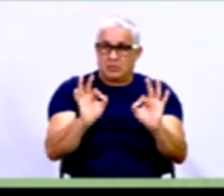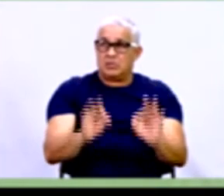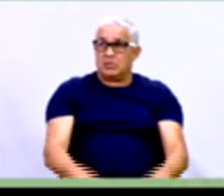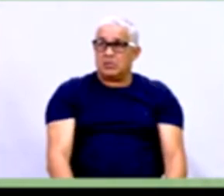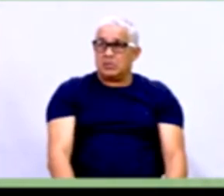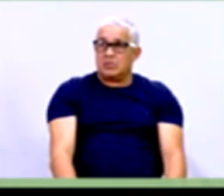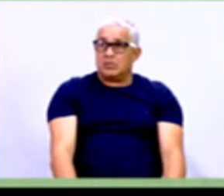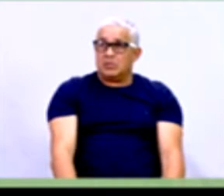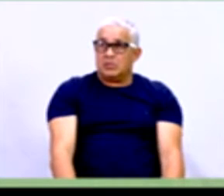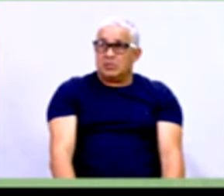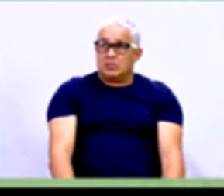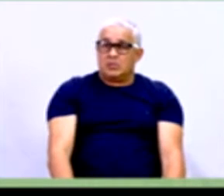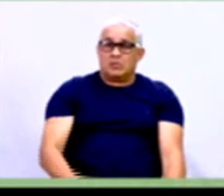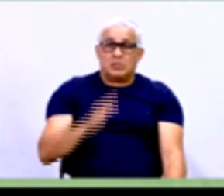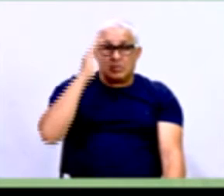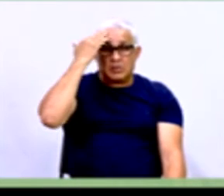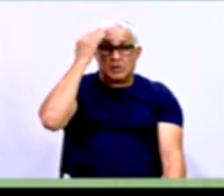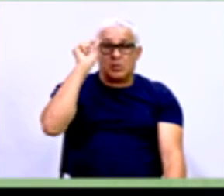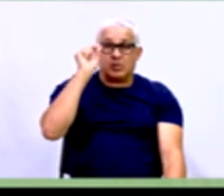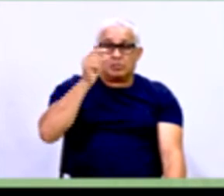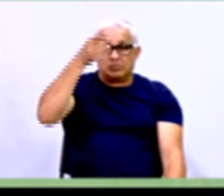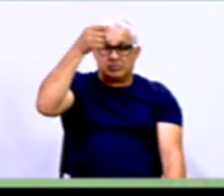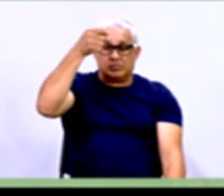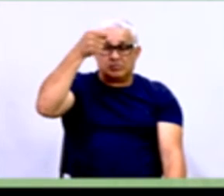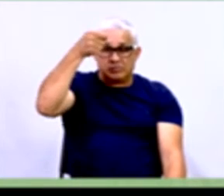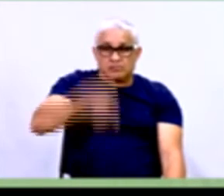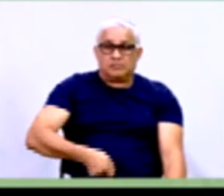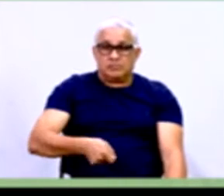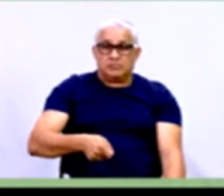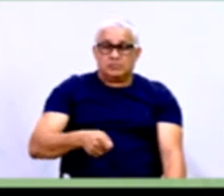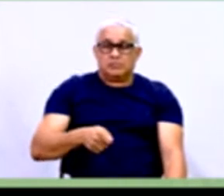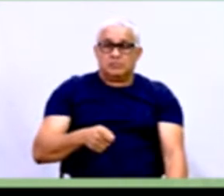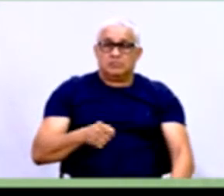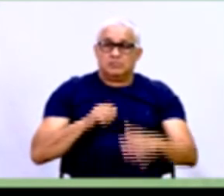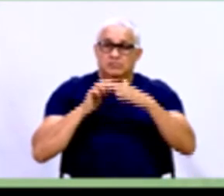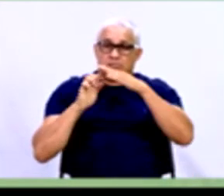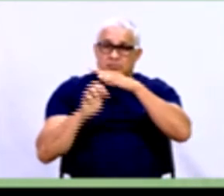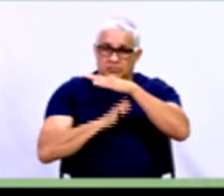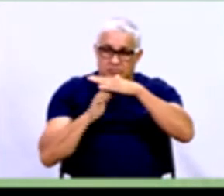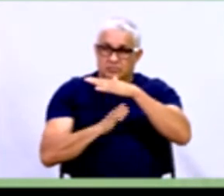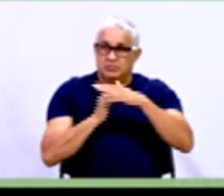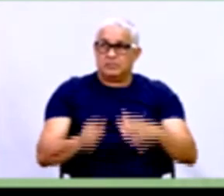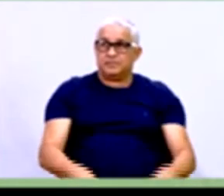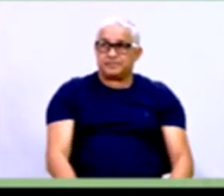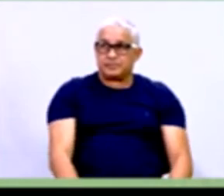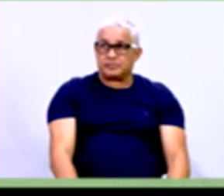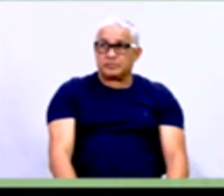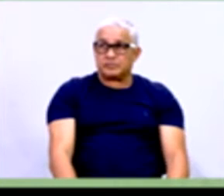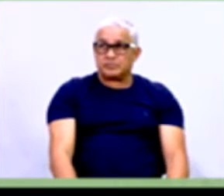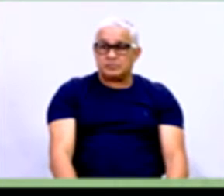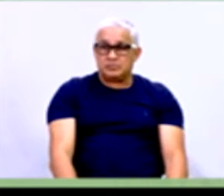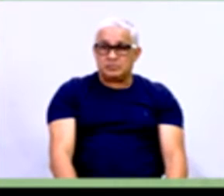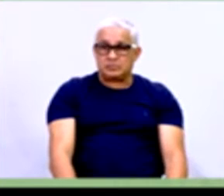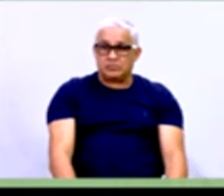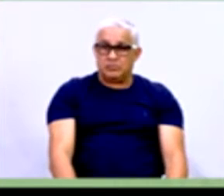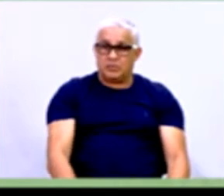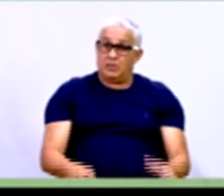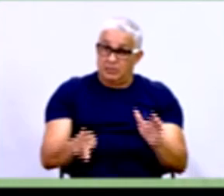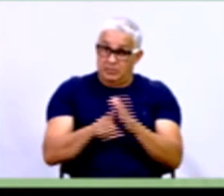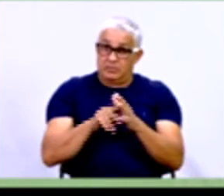Aqui nós vamos entender um pouco as obrigações do empregador. É a obrigação, então, da